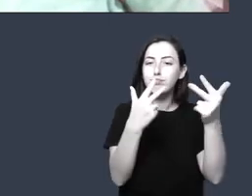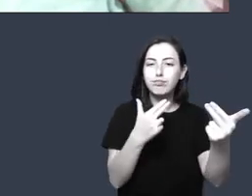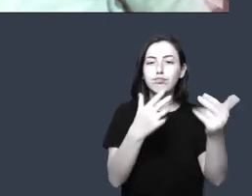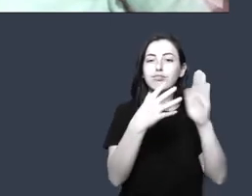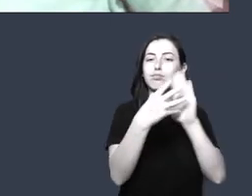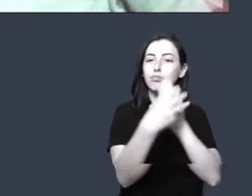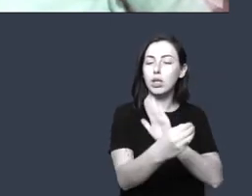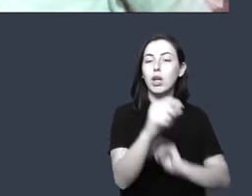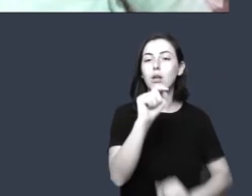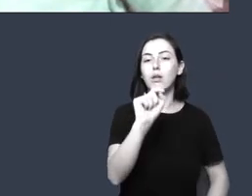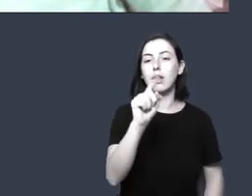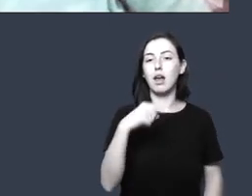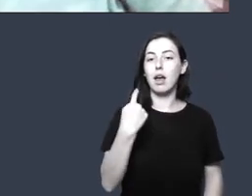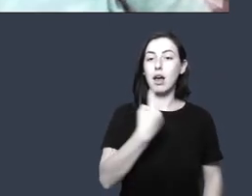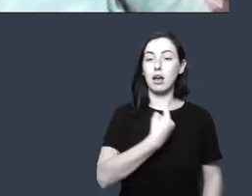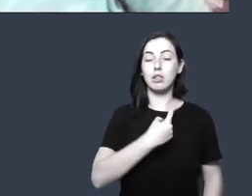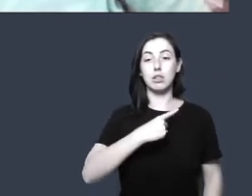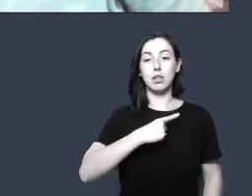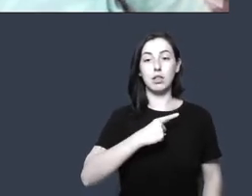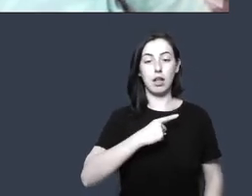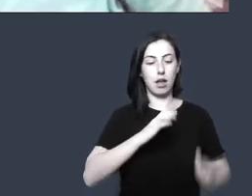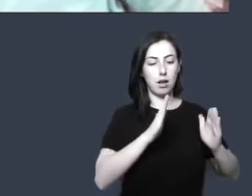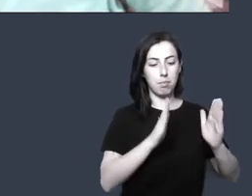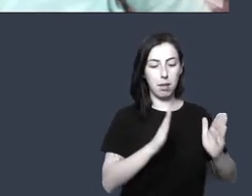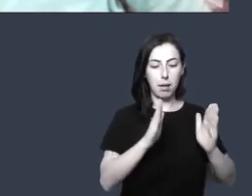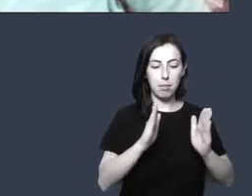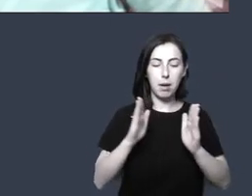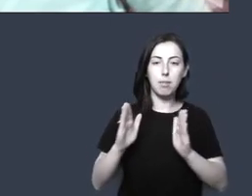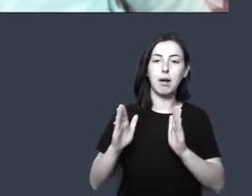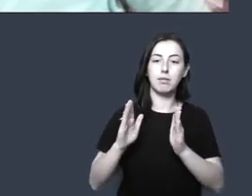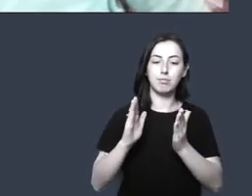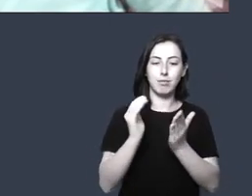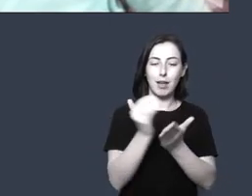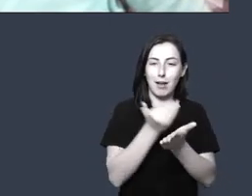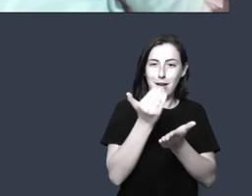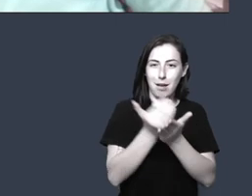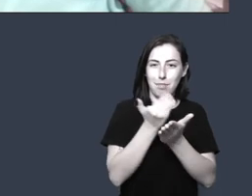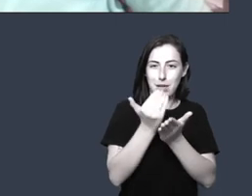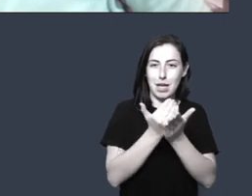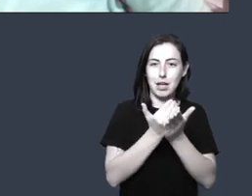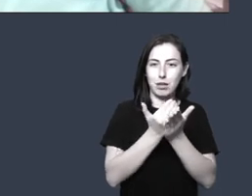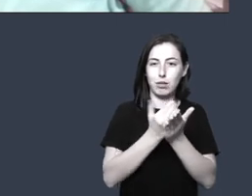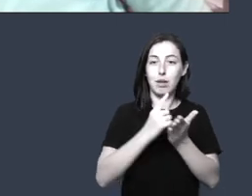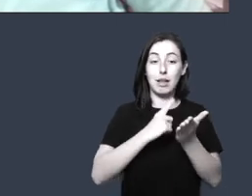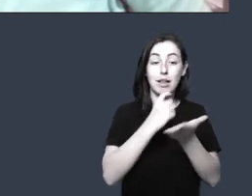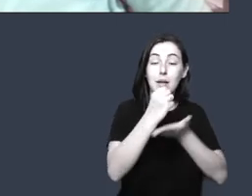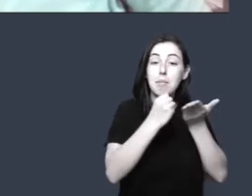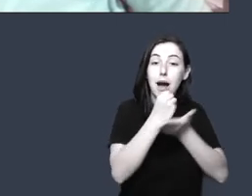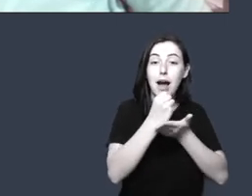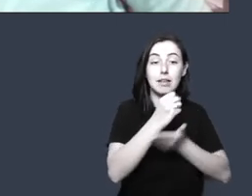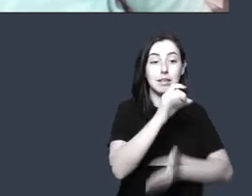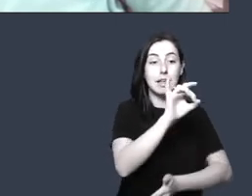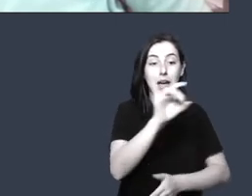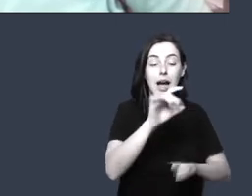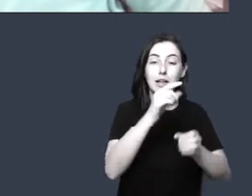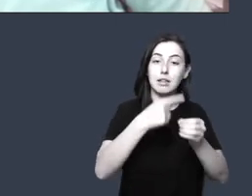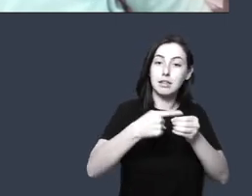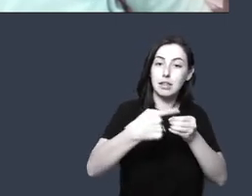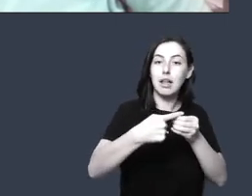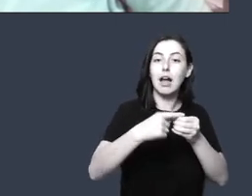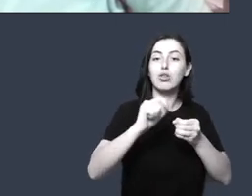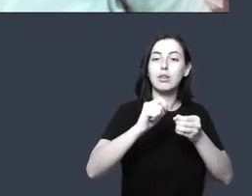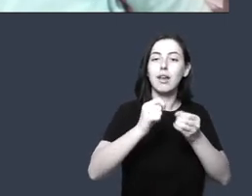tem capítulos que são baseados em cidades, em que aí você começa a criar essa rede, né, de pessoas que estão conectadas por